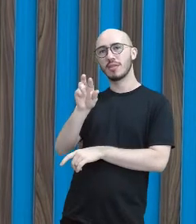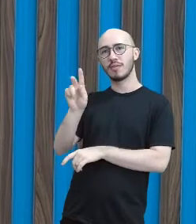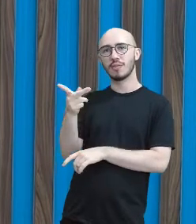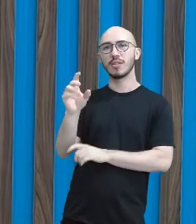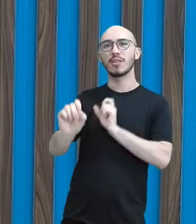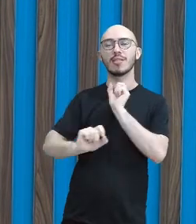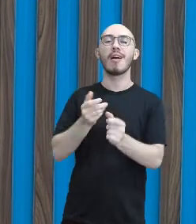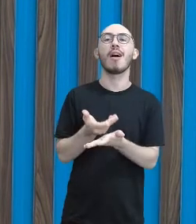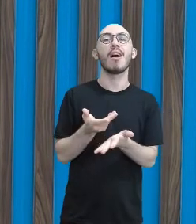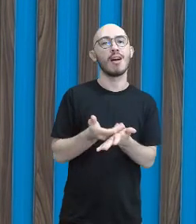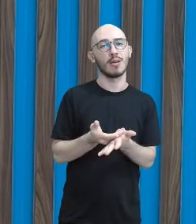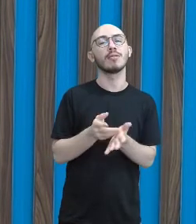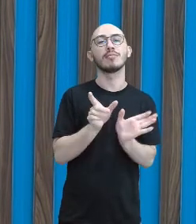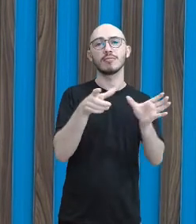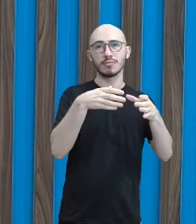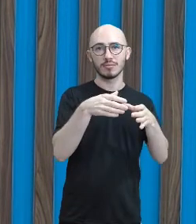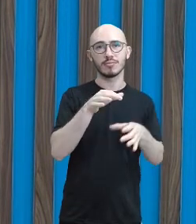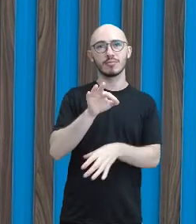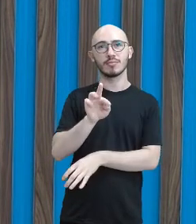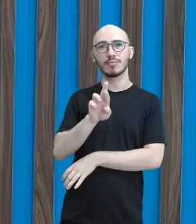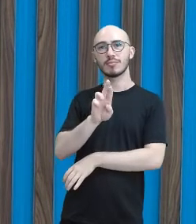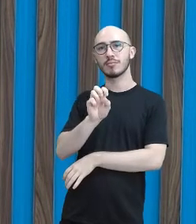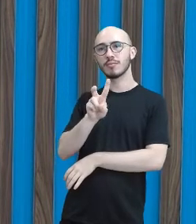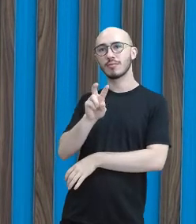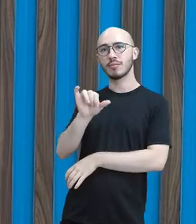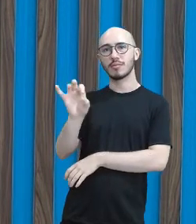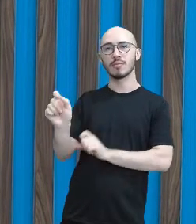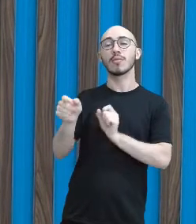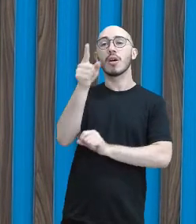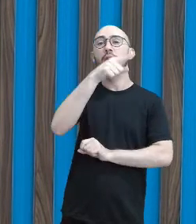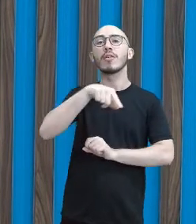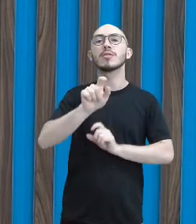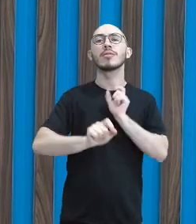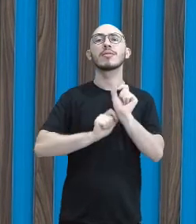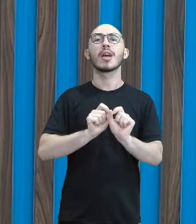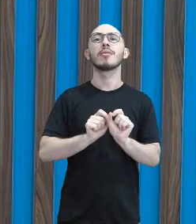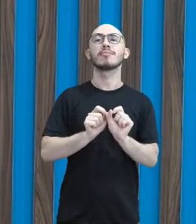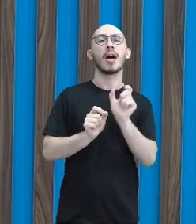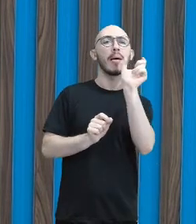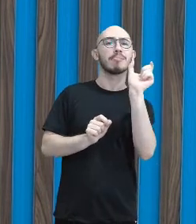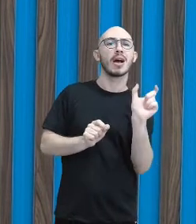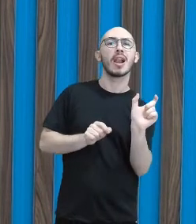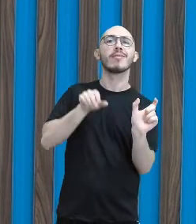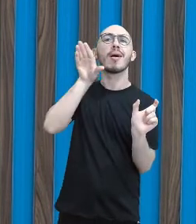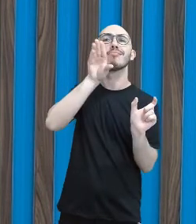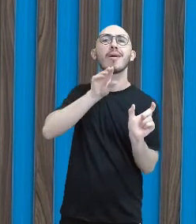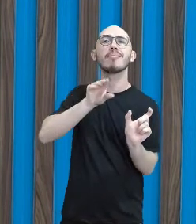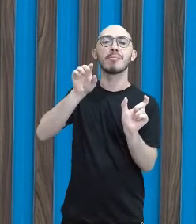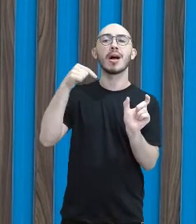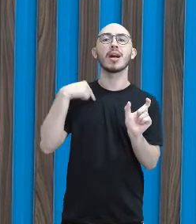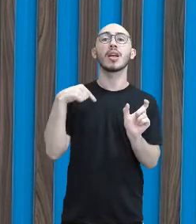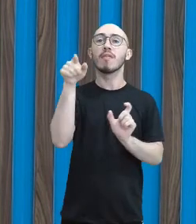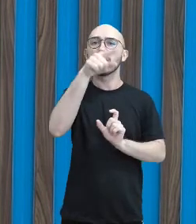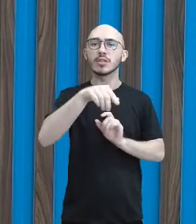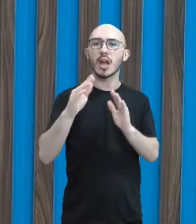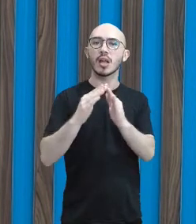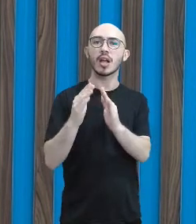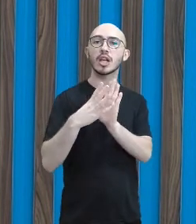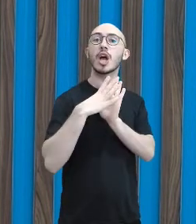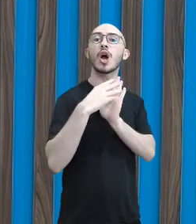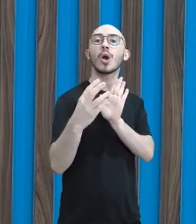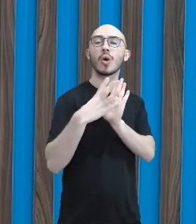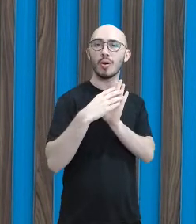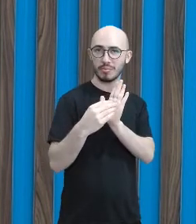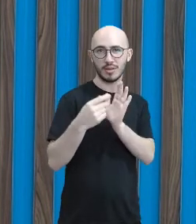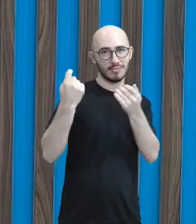travessia. Queria dizer a você que você tem a oportunidade de pronunciar todas as palavras que nós dissermos aqui e que, inclusive, você deve